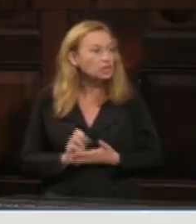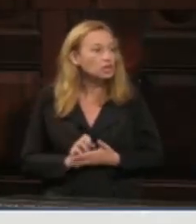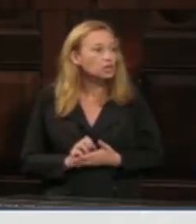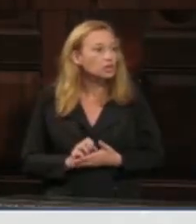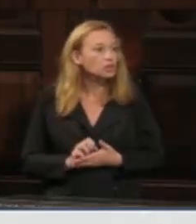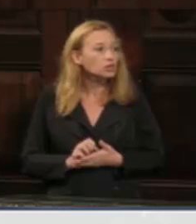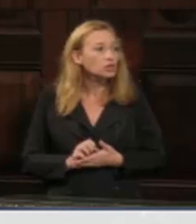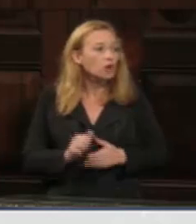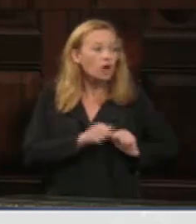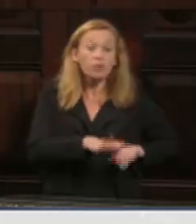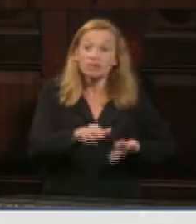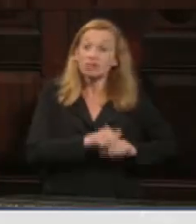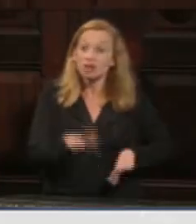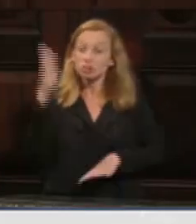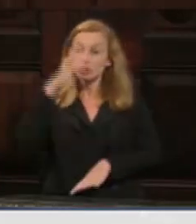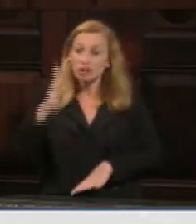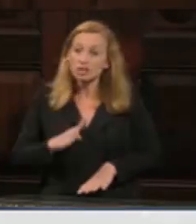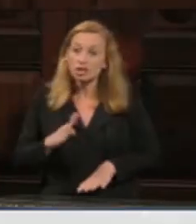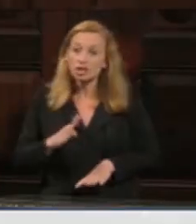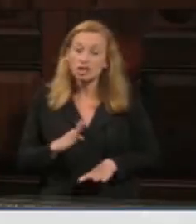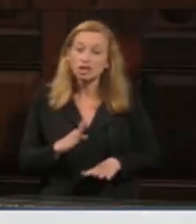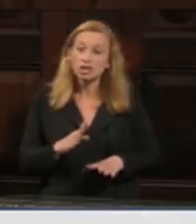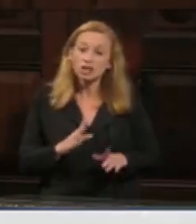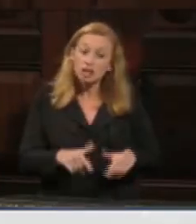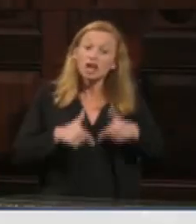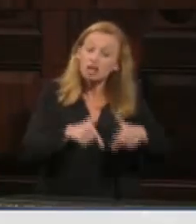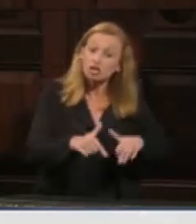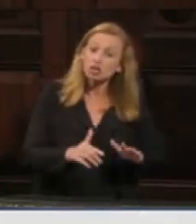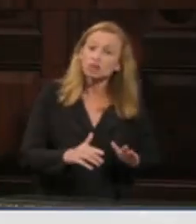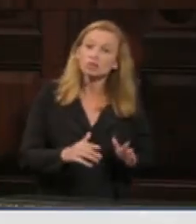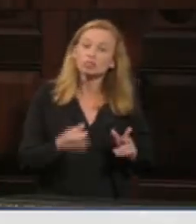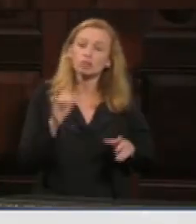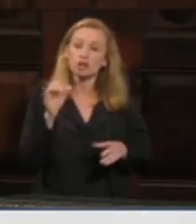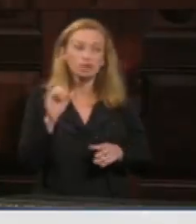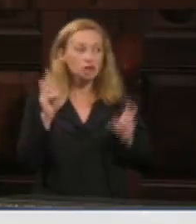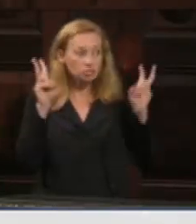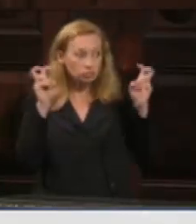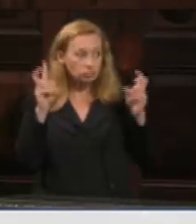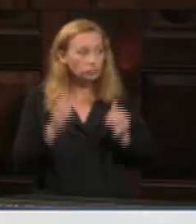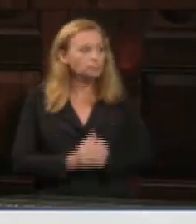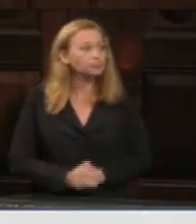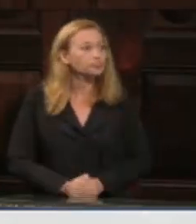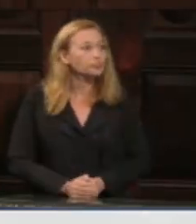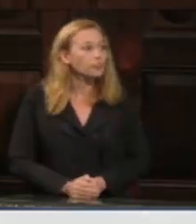ao Exército Brasileiro, que se posicione com relação a isso.